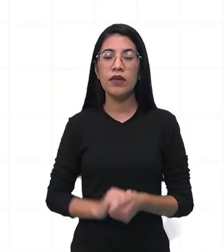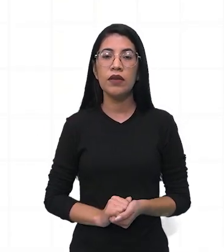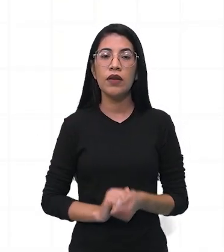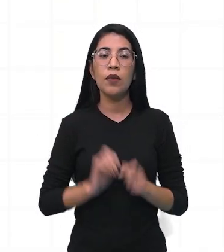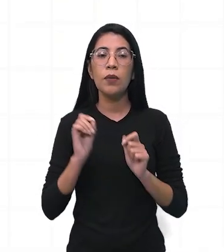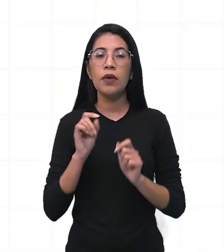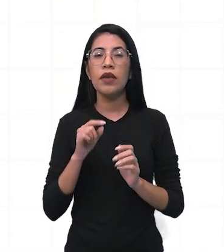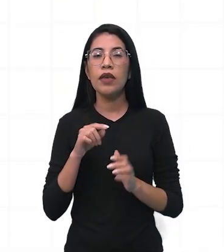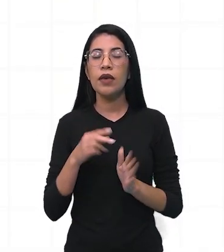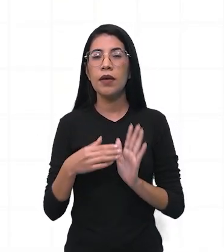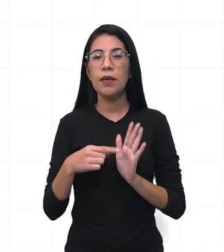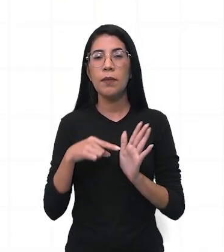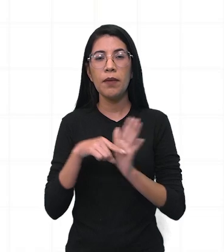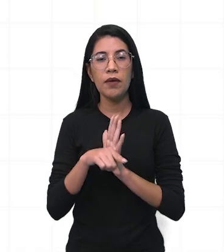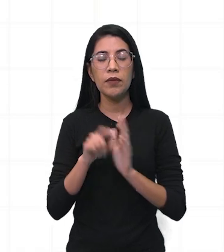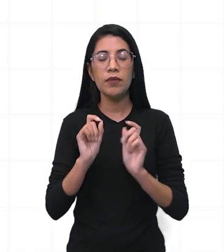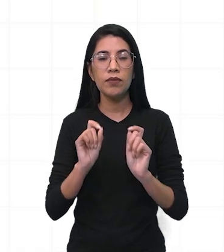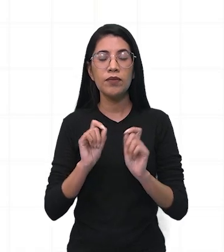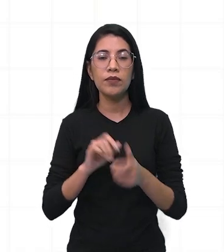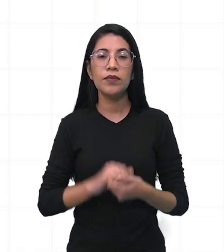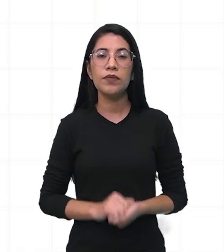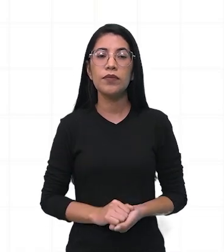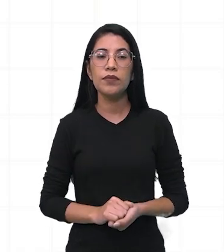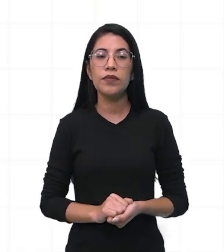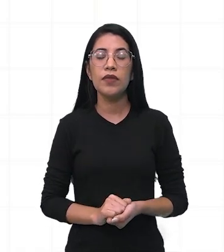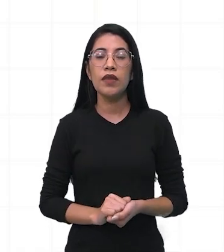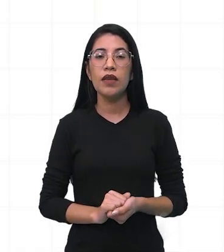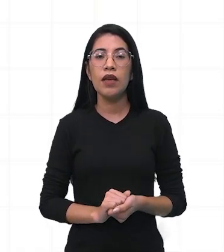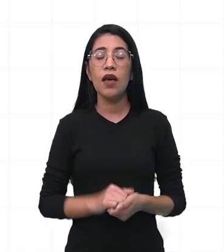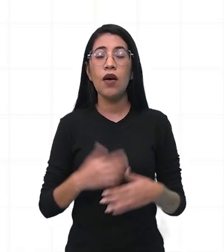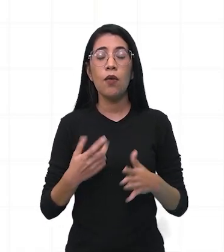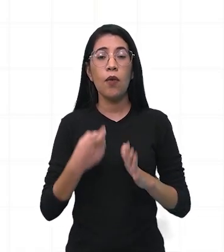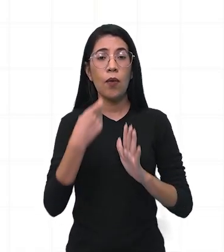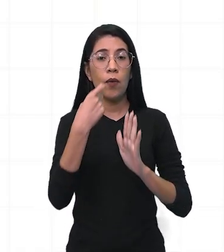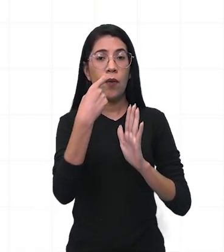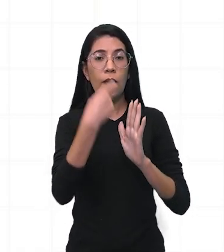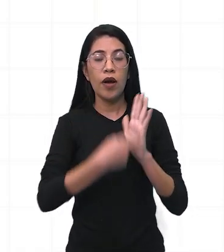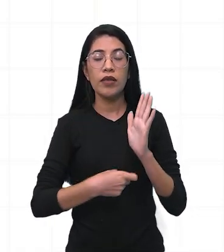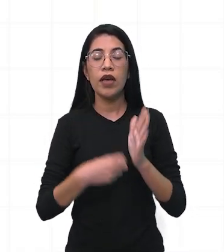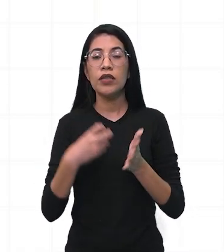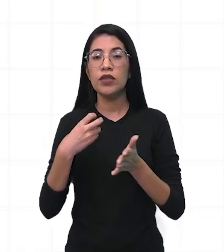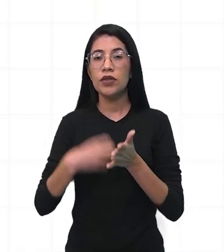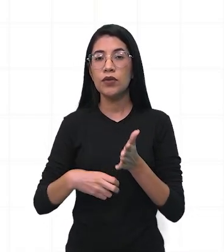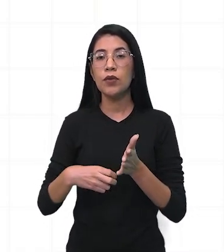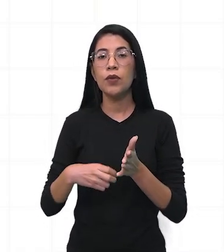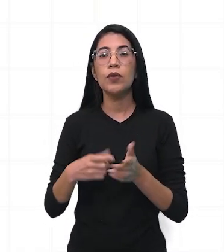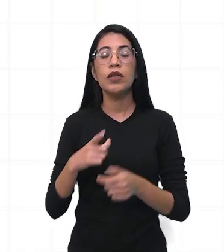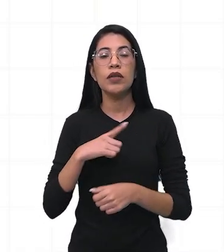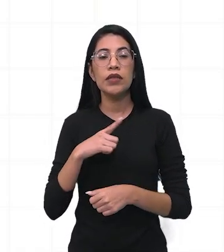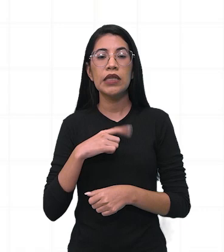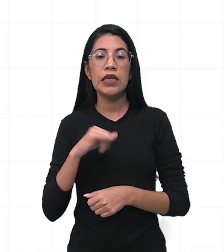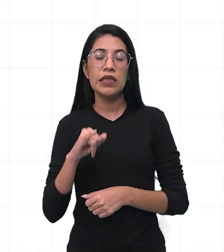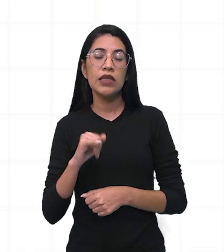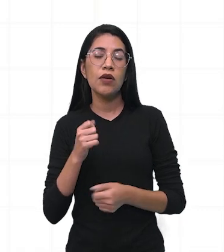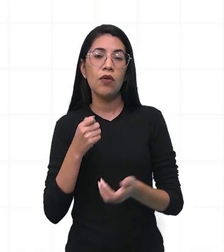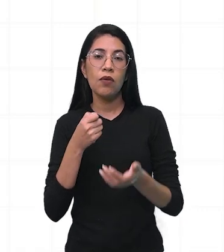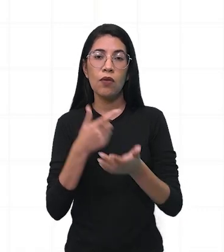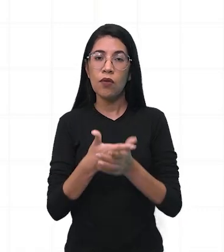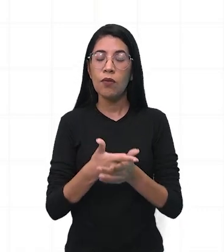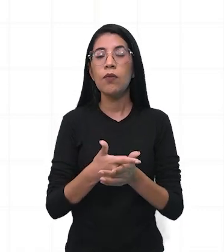agora. Qual é a taxa percentual do desconto oferecido na compra do